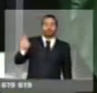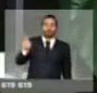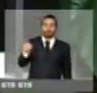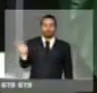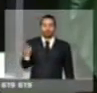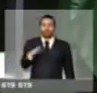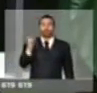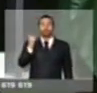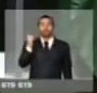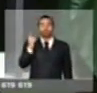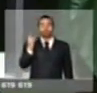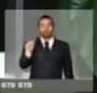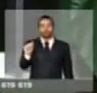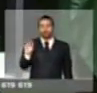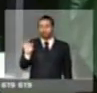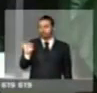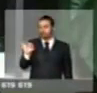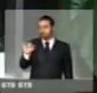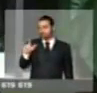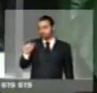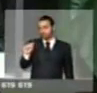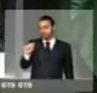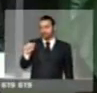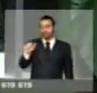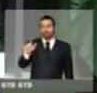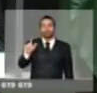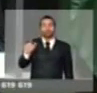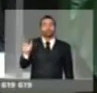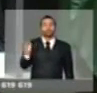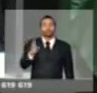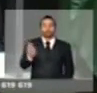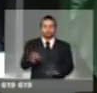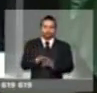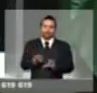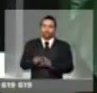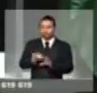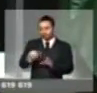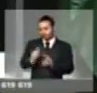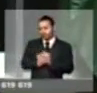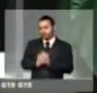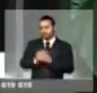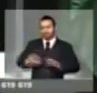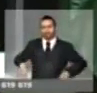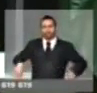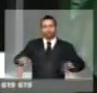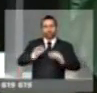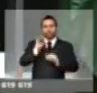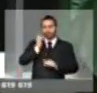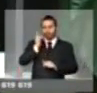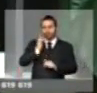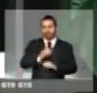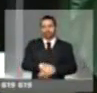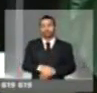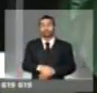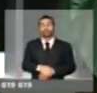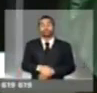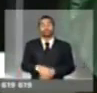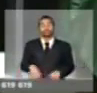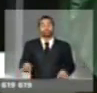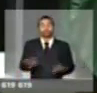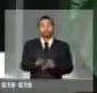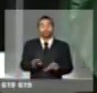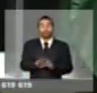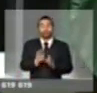ao deputado Átila Lira, em nome de quem saúdo todos os outros deputados federais do Estado do Piauí. Saudar